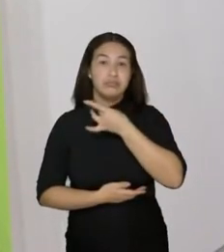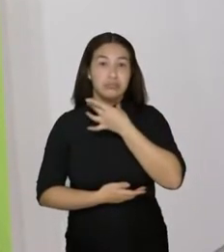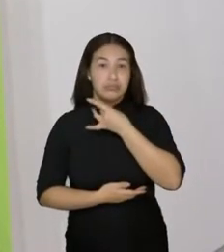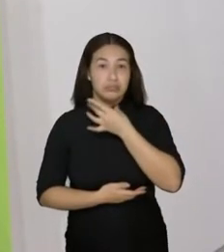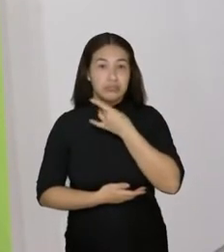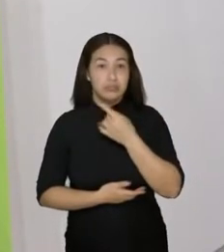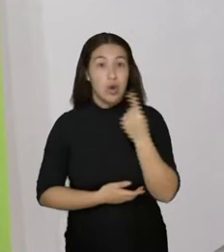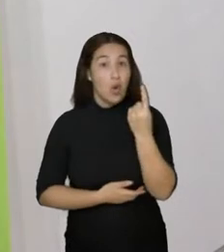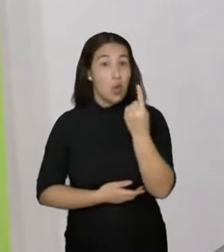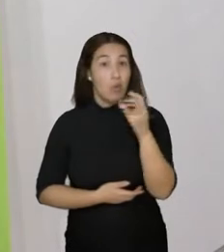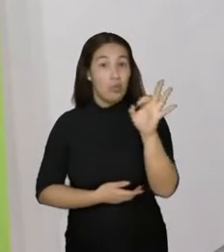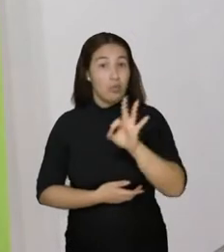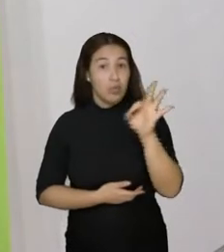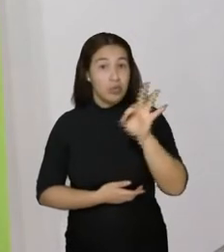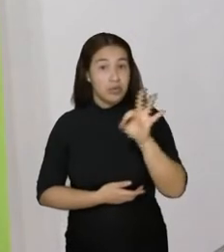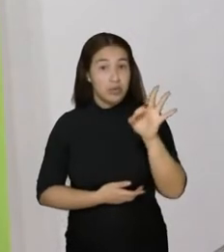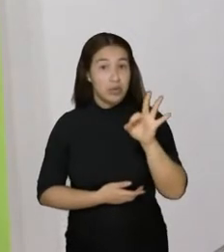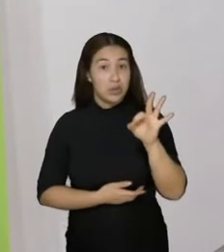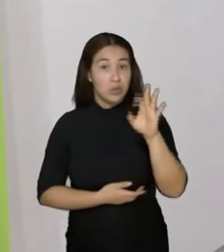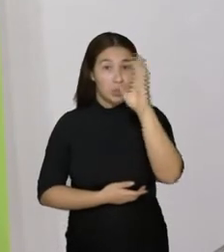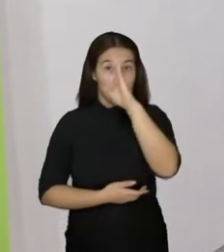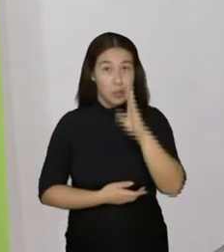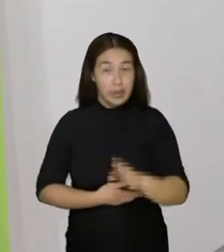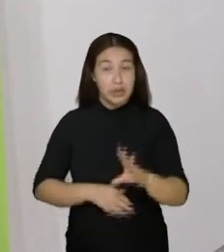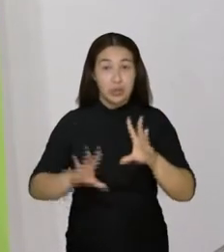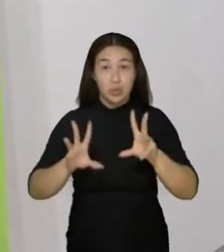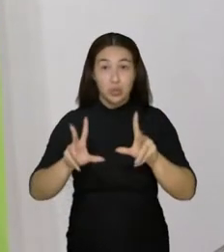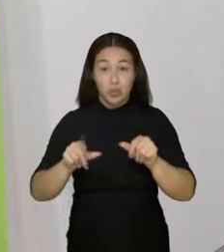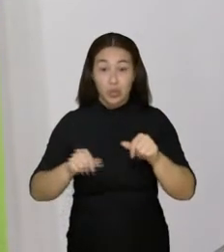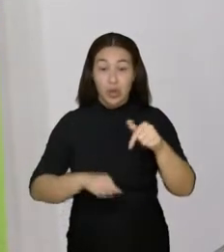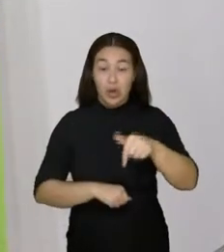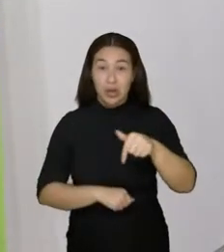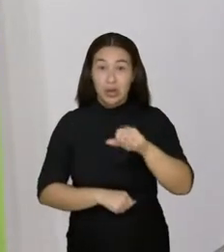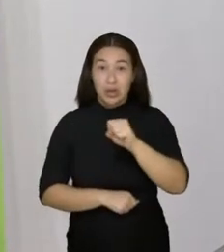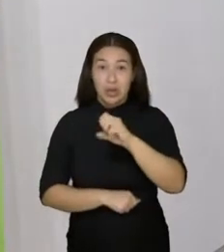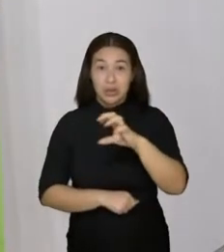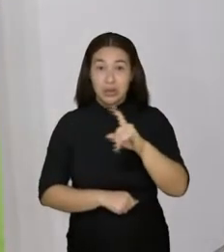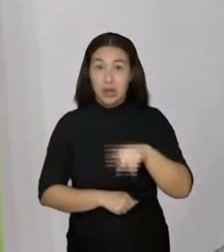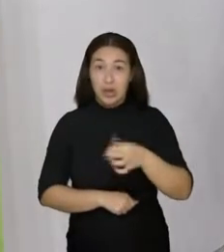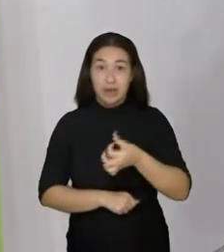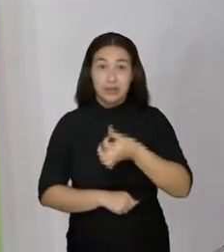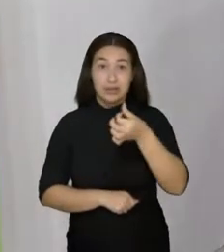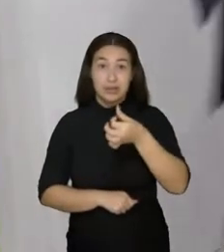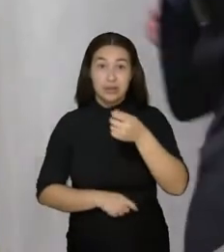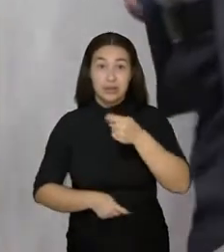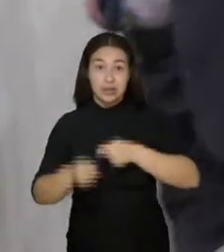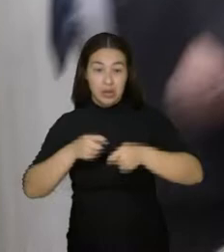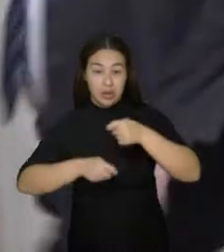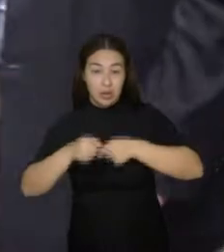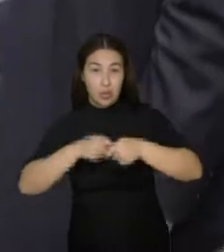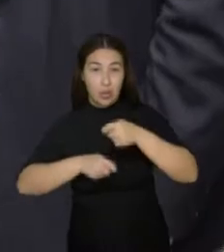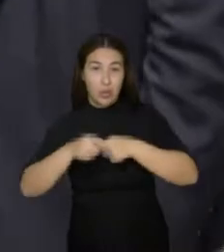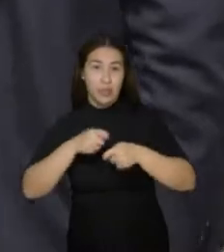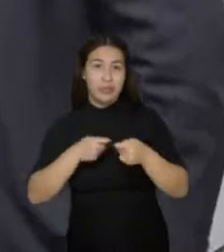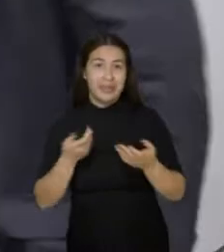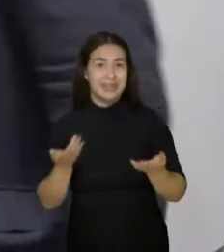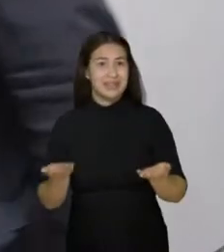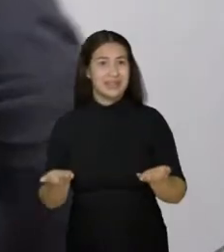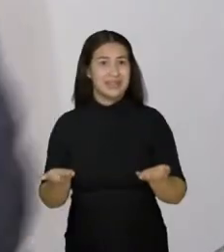do território do Brasil Santa Catarina é a sexta economia e infelizmente